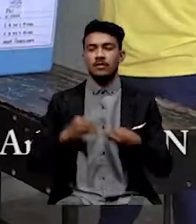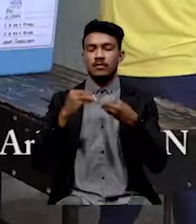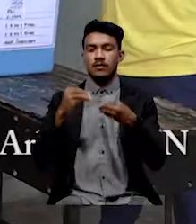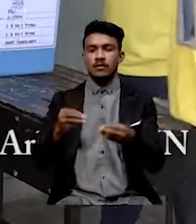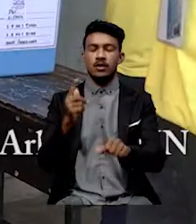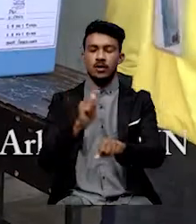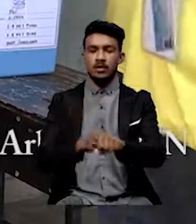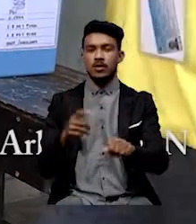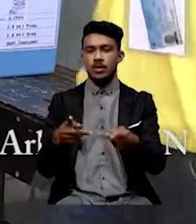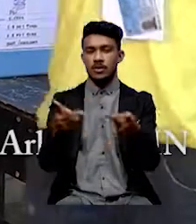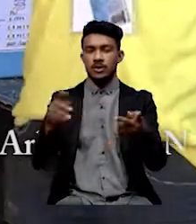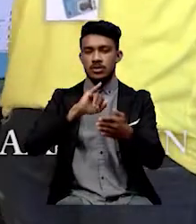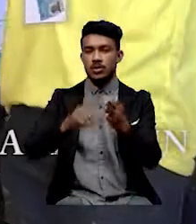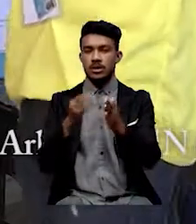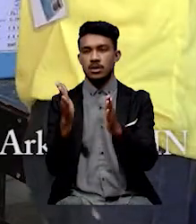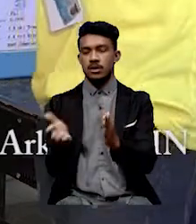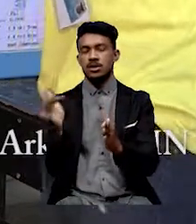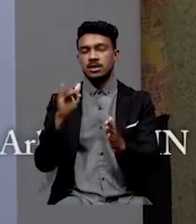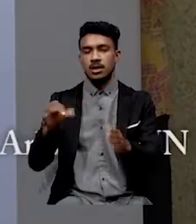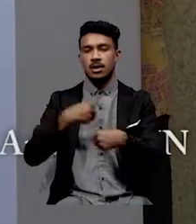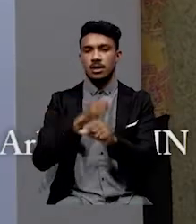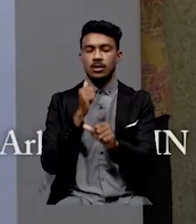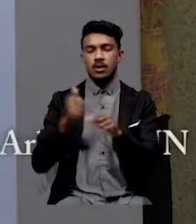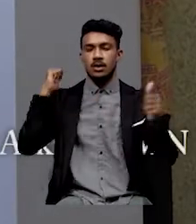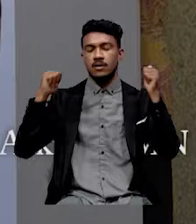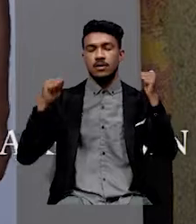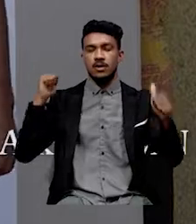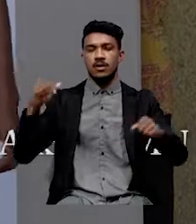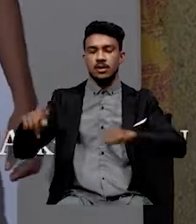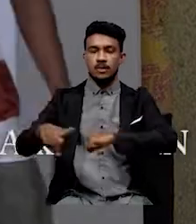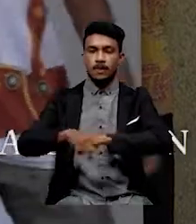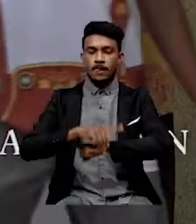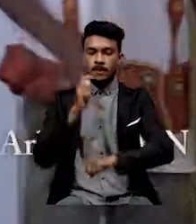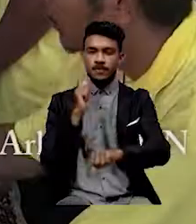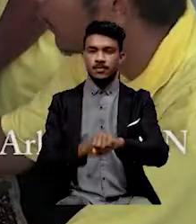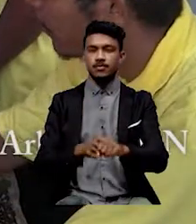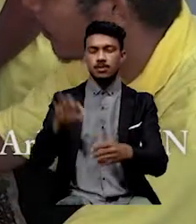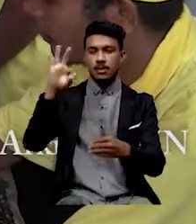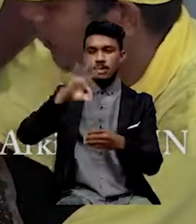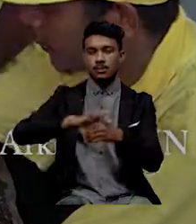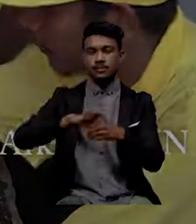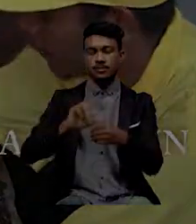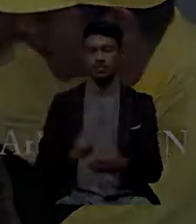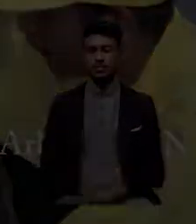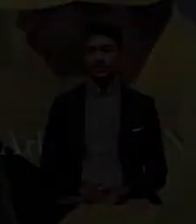Sira, atu halau sirne atividade durante campanha política no eleição. Almeida dos Santos, Aniceto Leite, GMN.